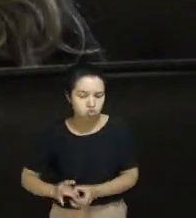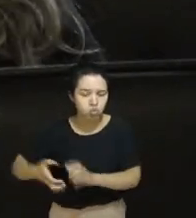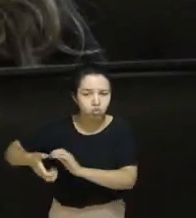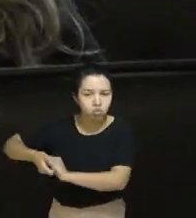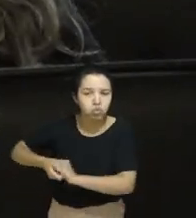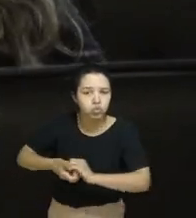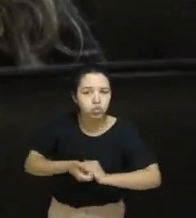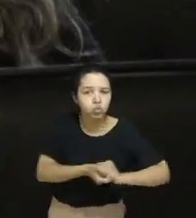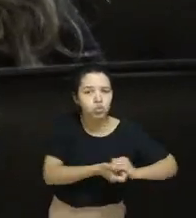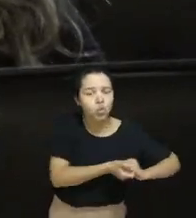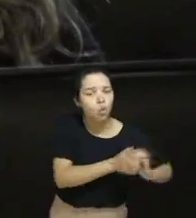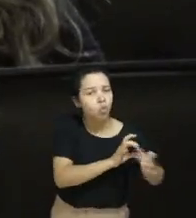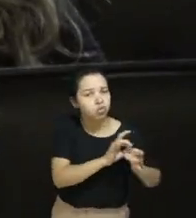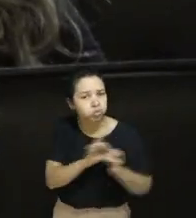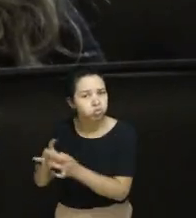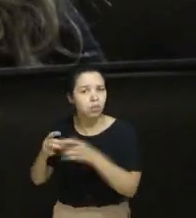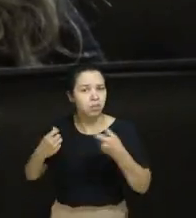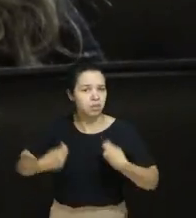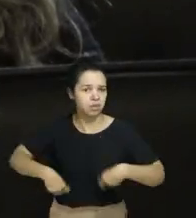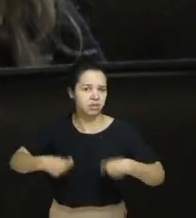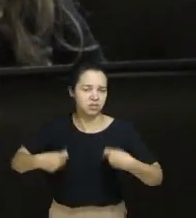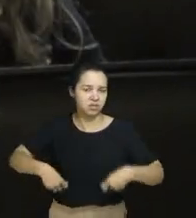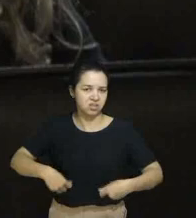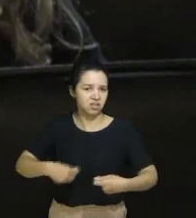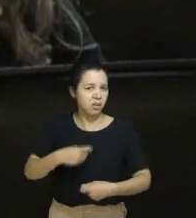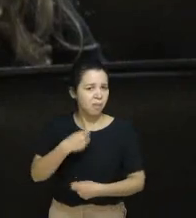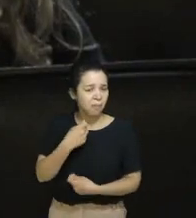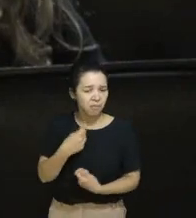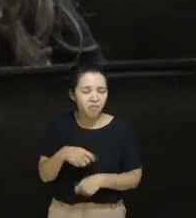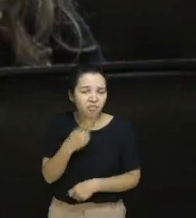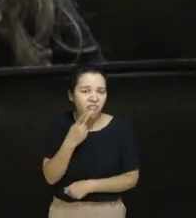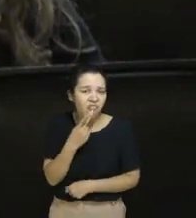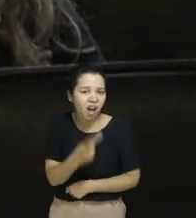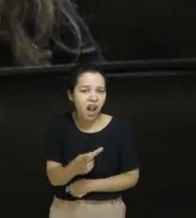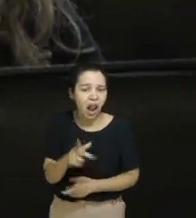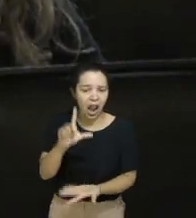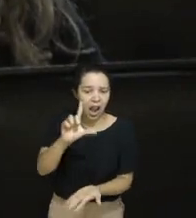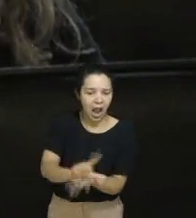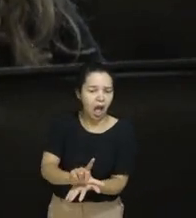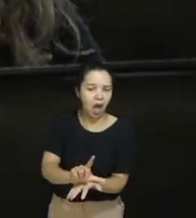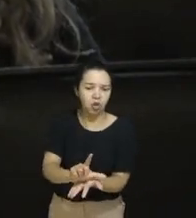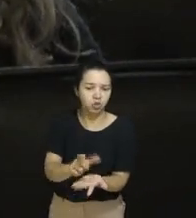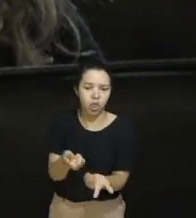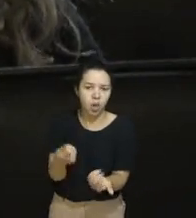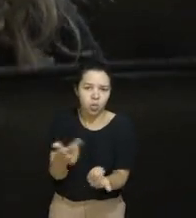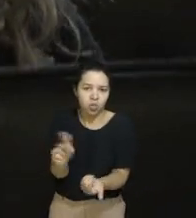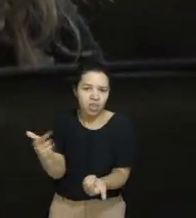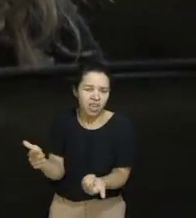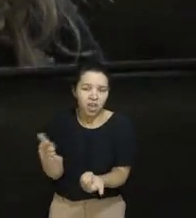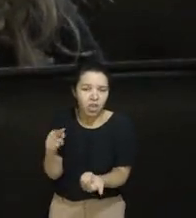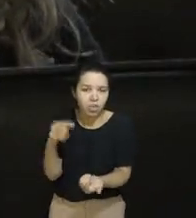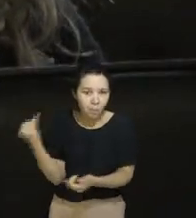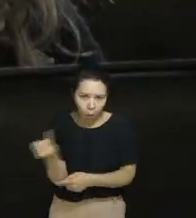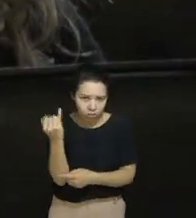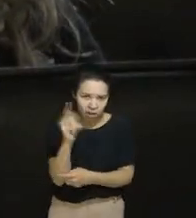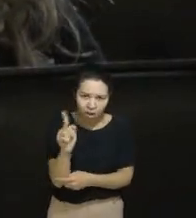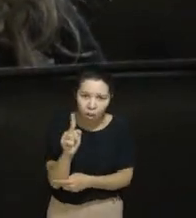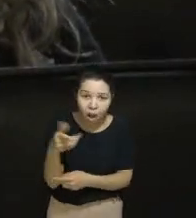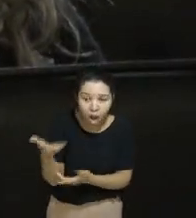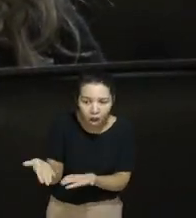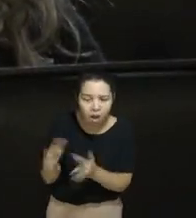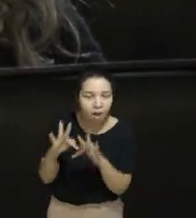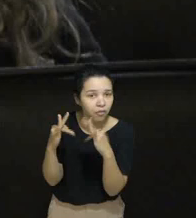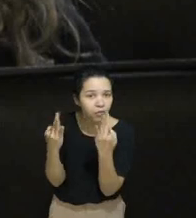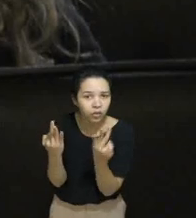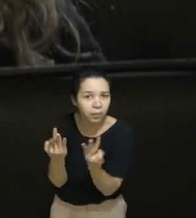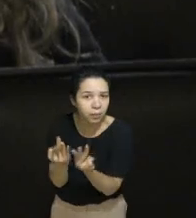fazer isso. E não tem como dizer que não ter um laudo não é algo significativo para aquela família,